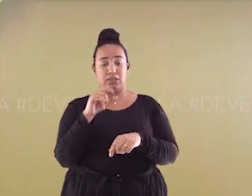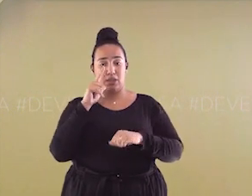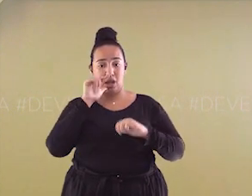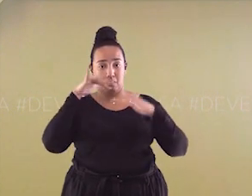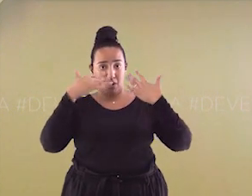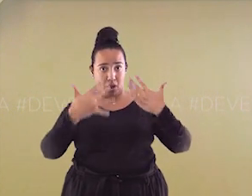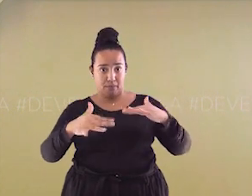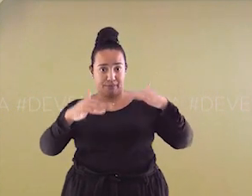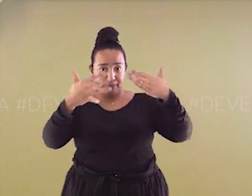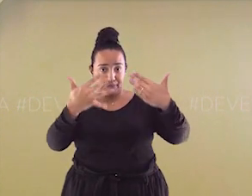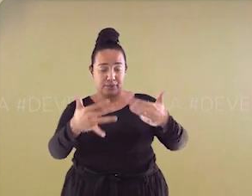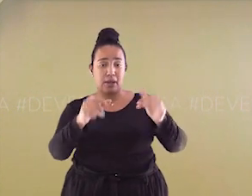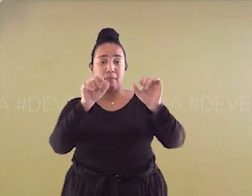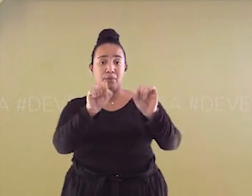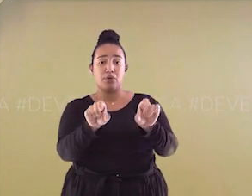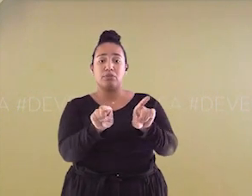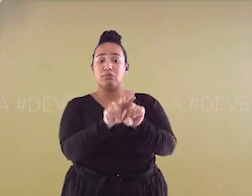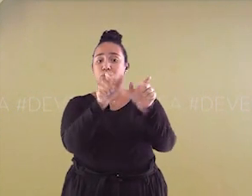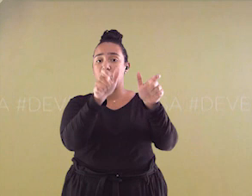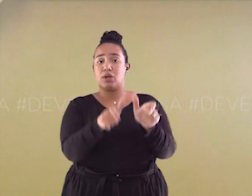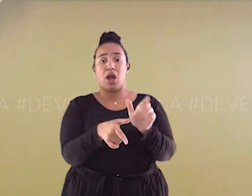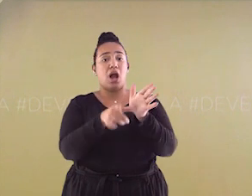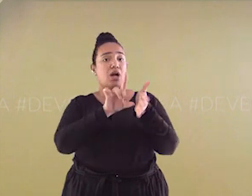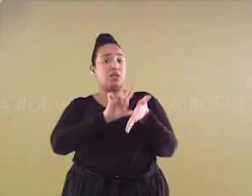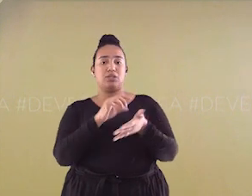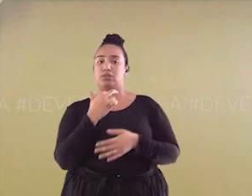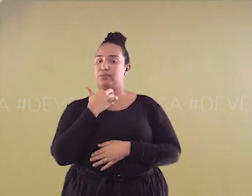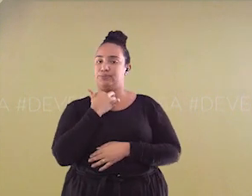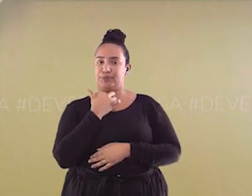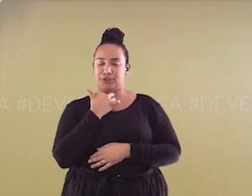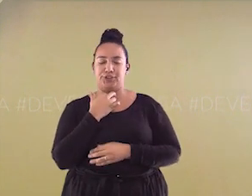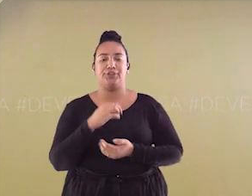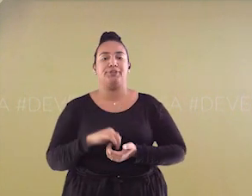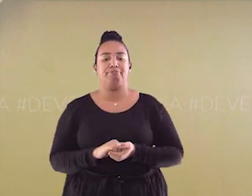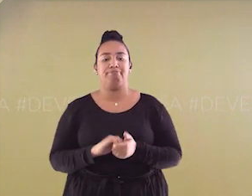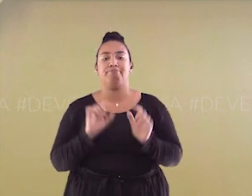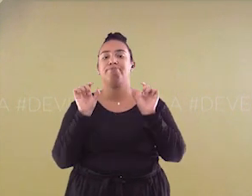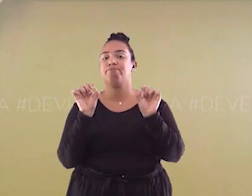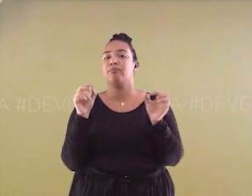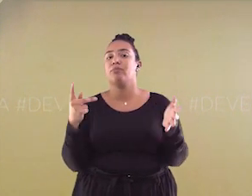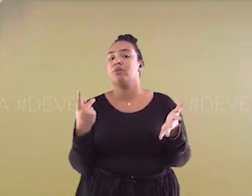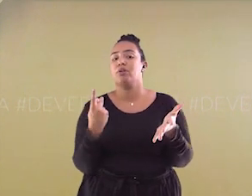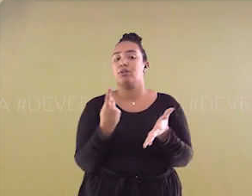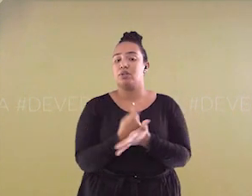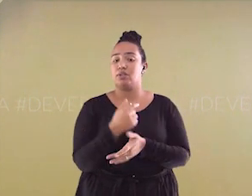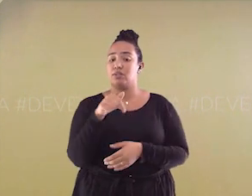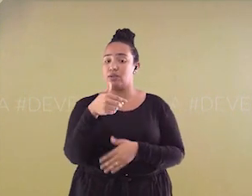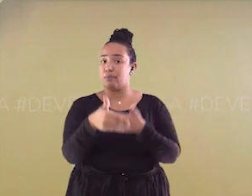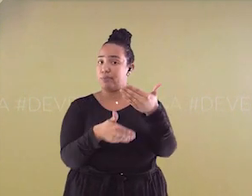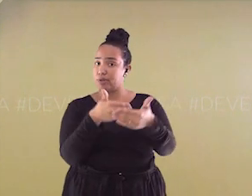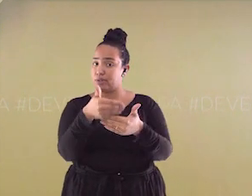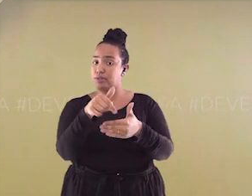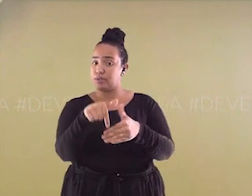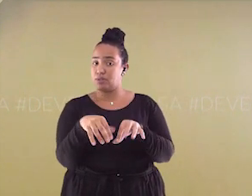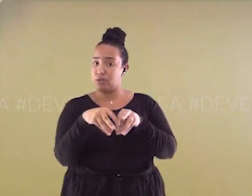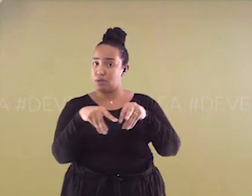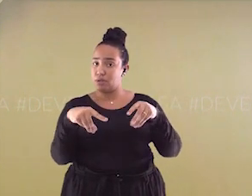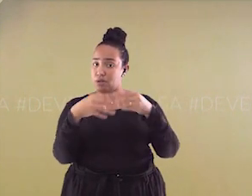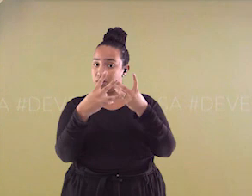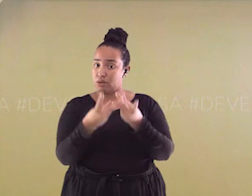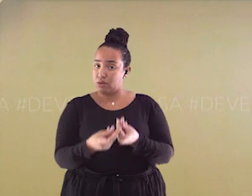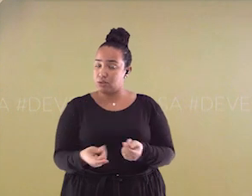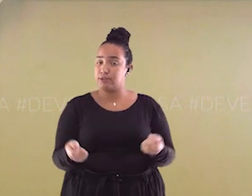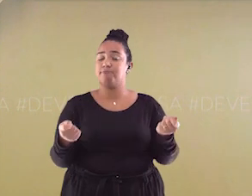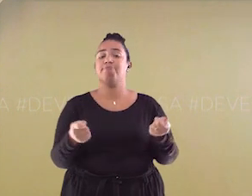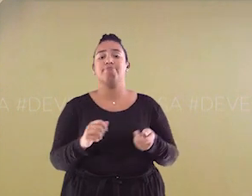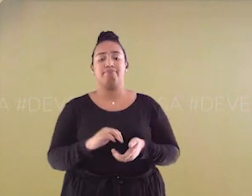possível. Isso faz com que aconteça esse processo de erosão. O avanço do mar e também o seu recuo é